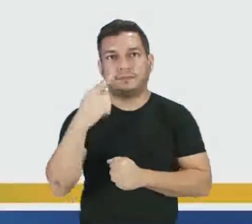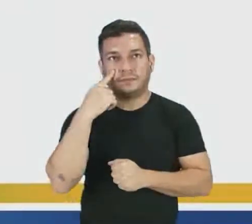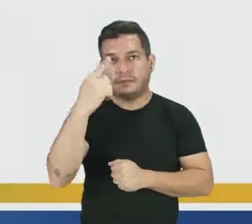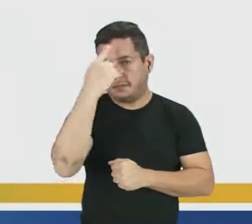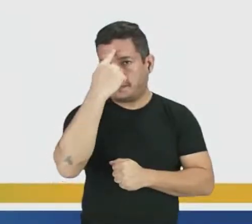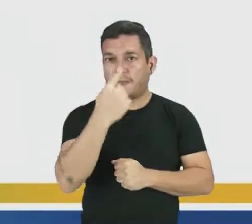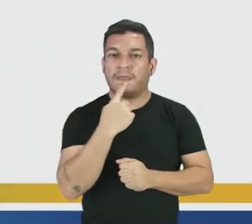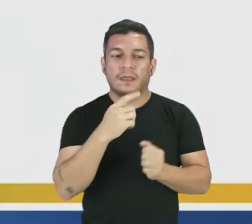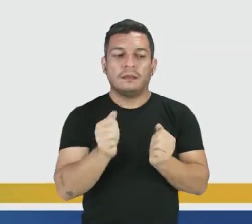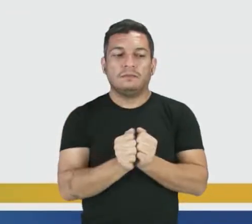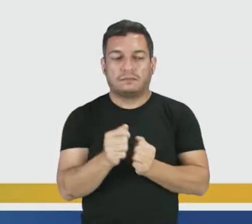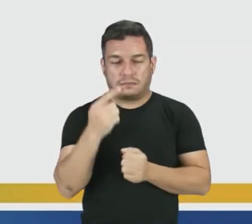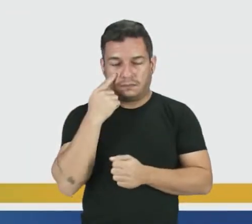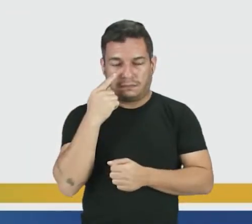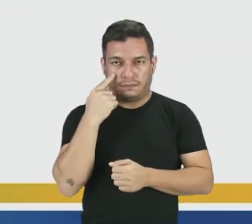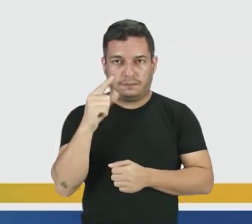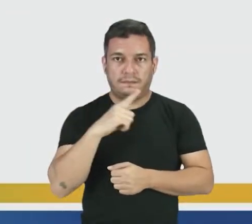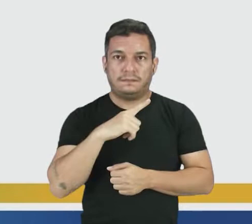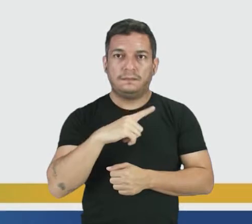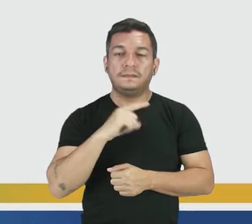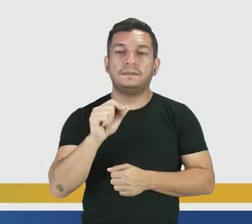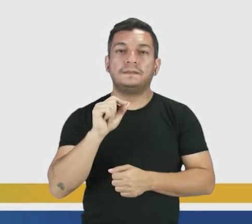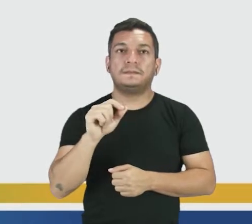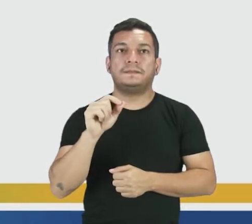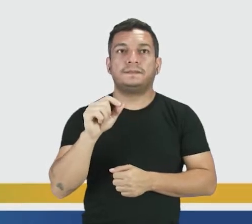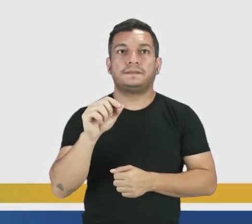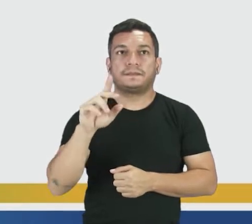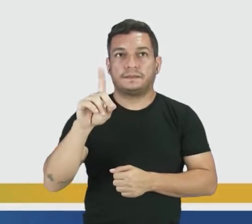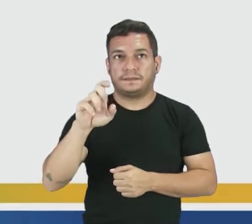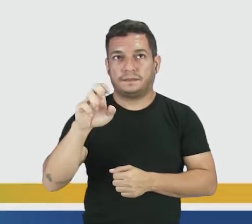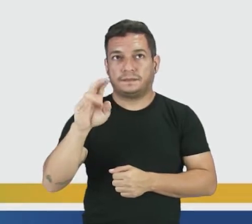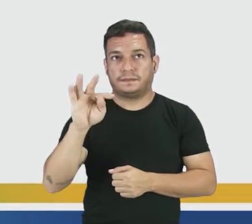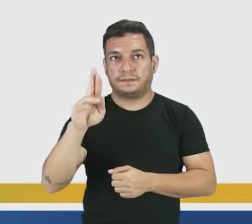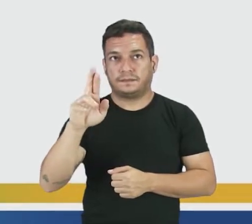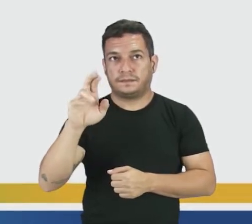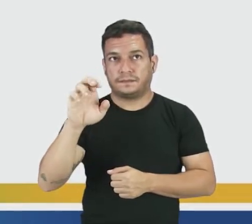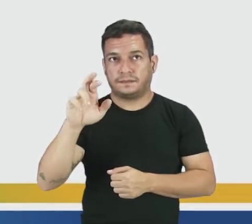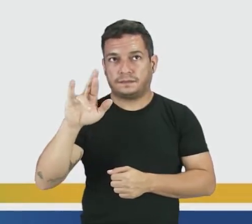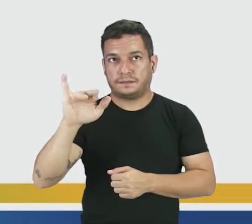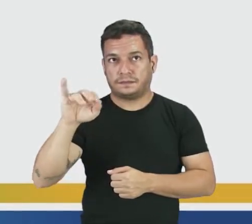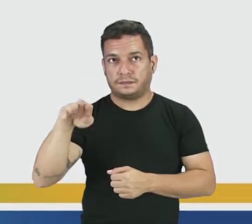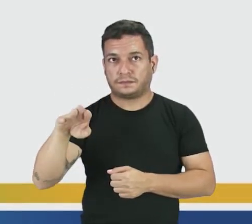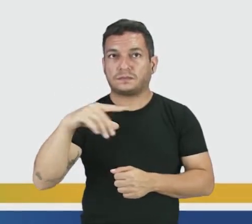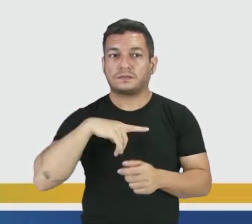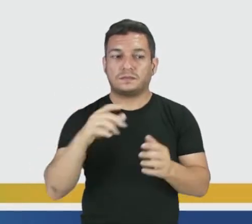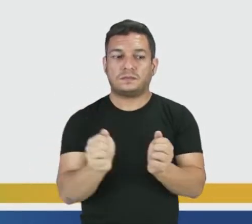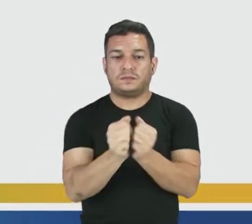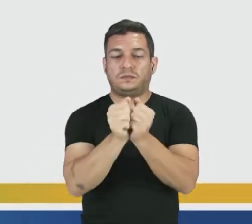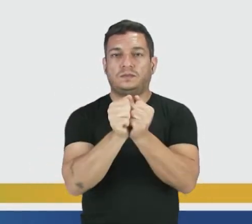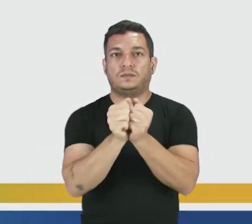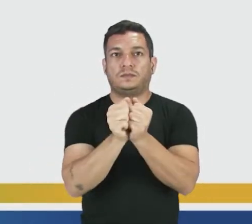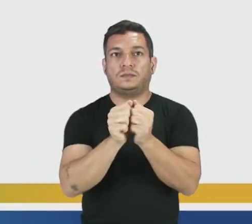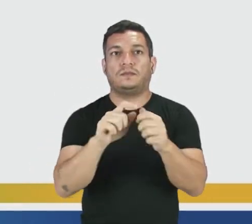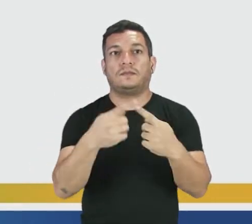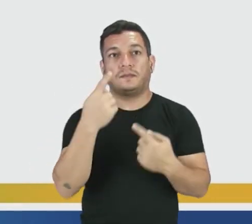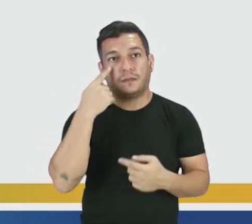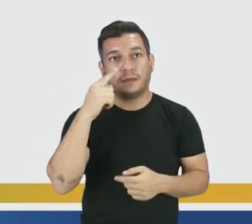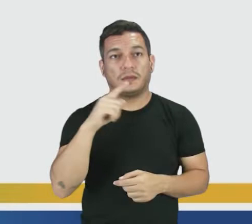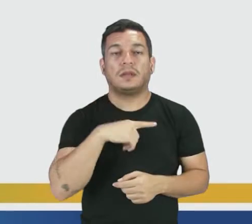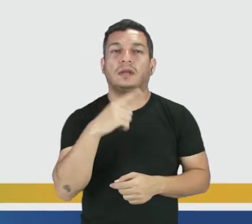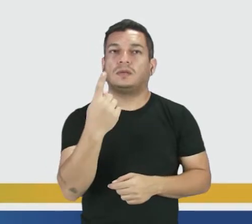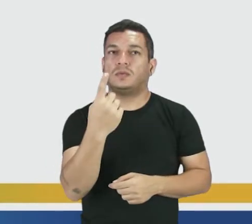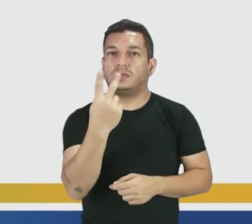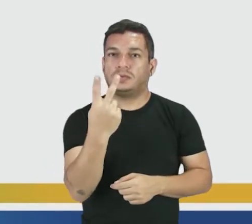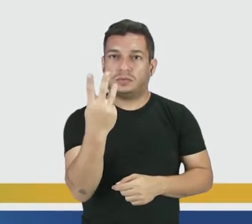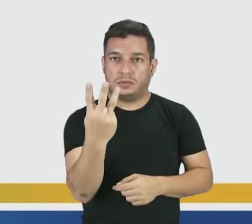aí, verifica que tem o deutério ali e um trítio. E aí eles vão se juntar aqui, porém observa que tem 1,